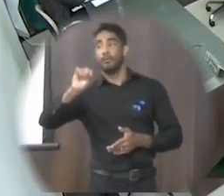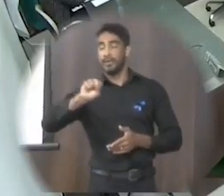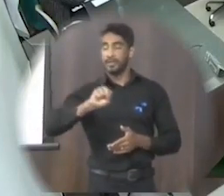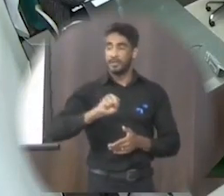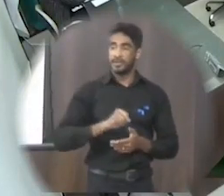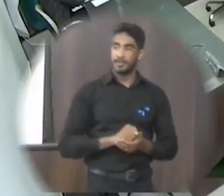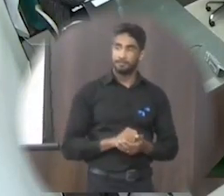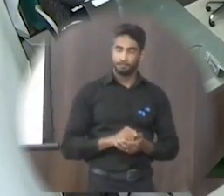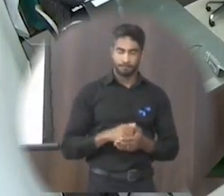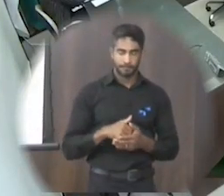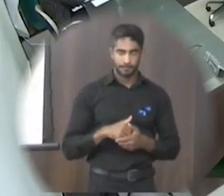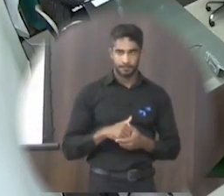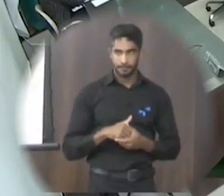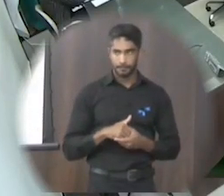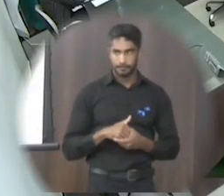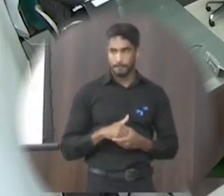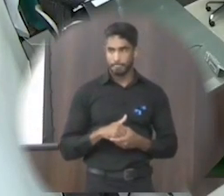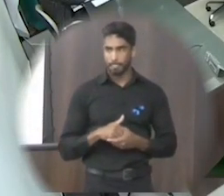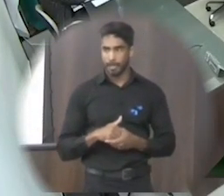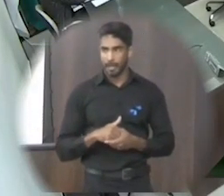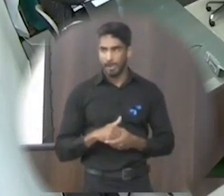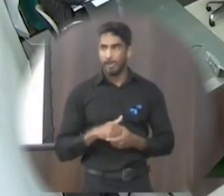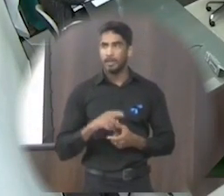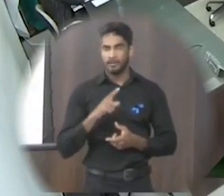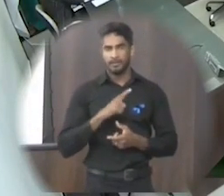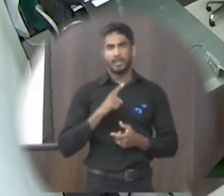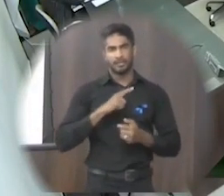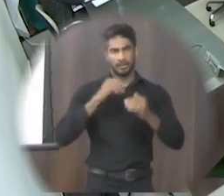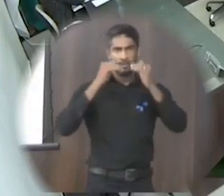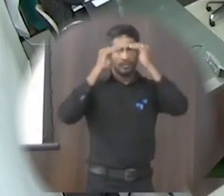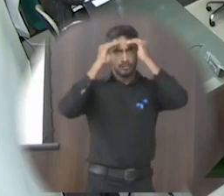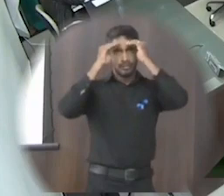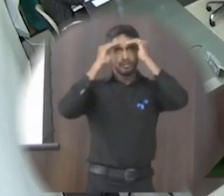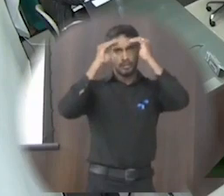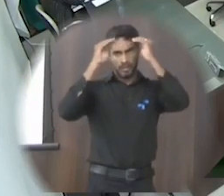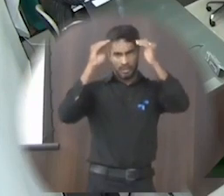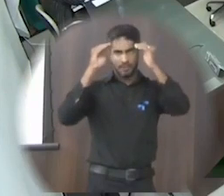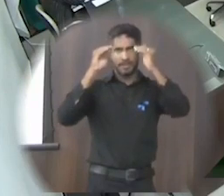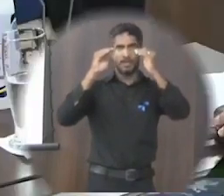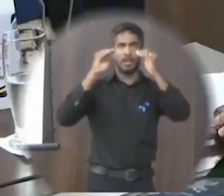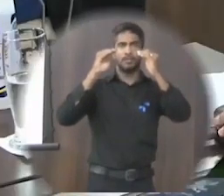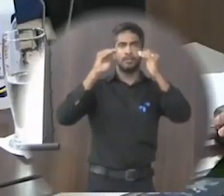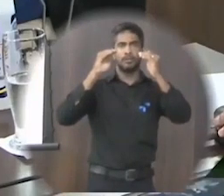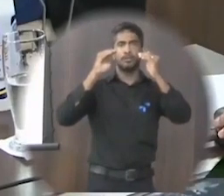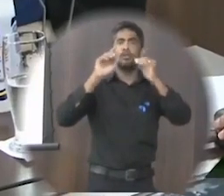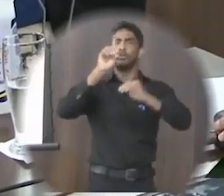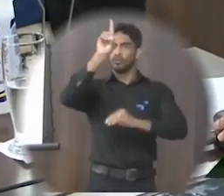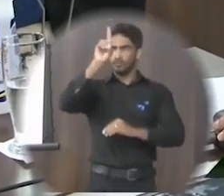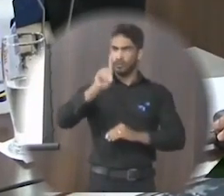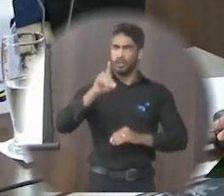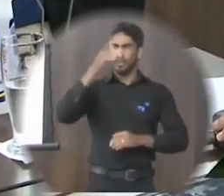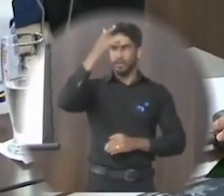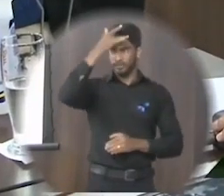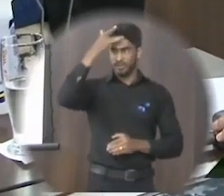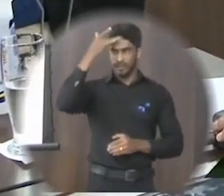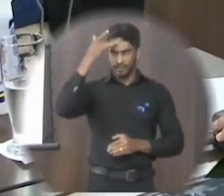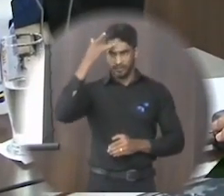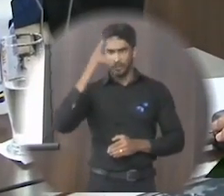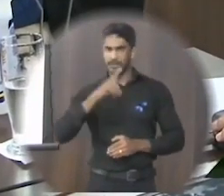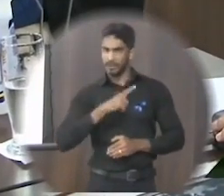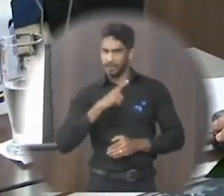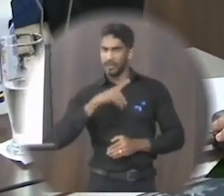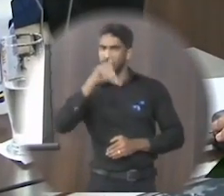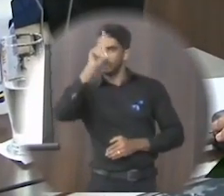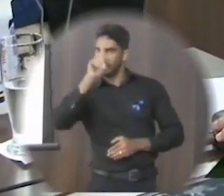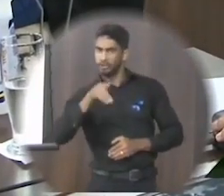Adauri, está sendo respeitado os direitos adquiridos, quem já tem o direito